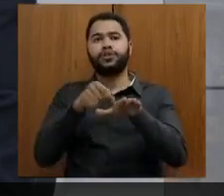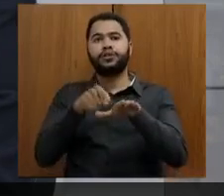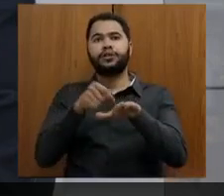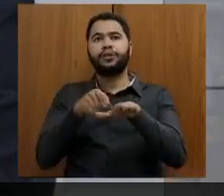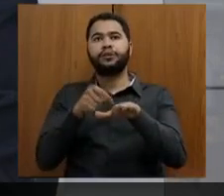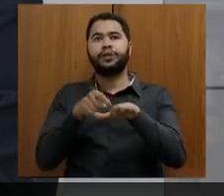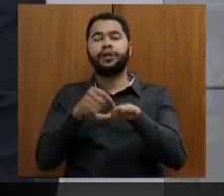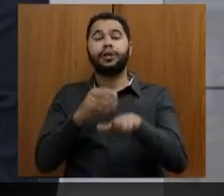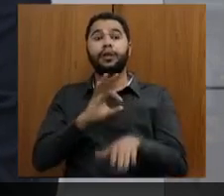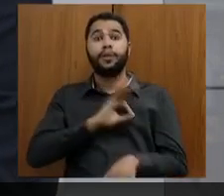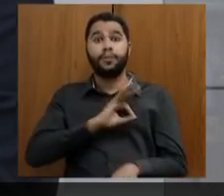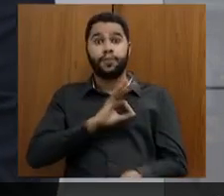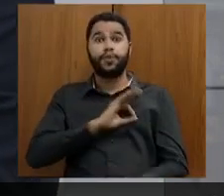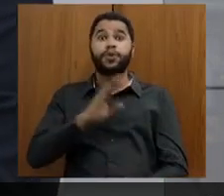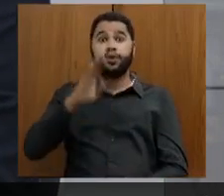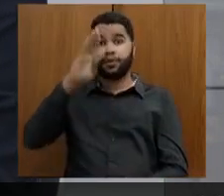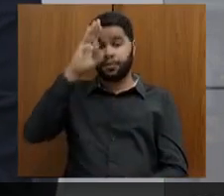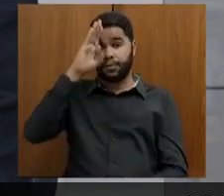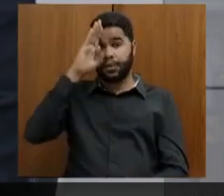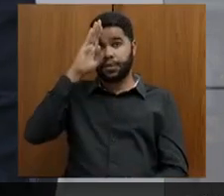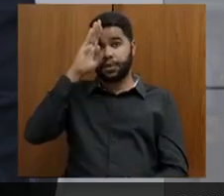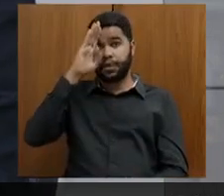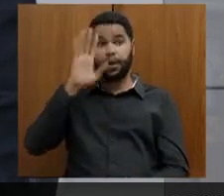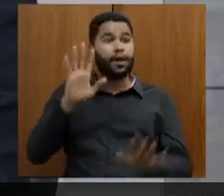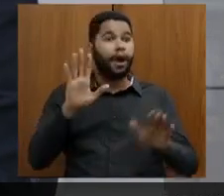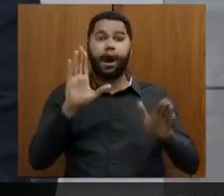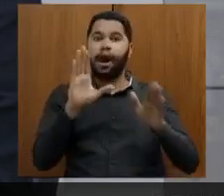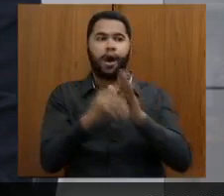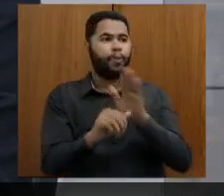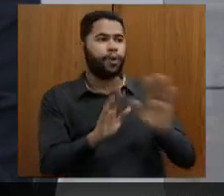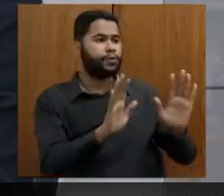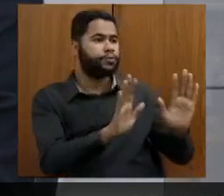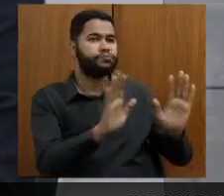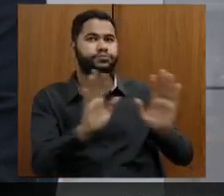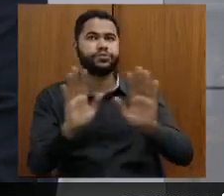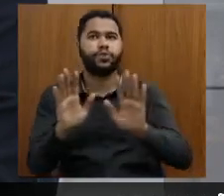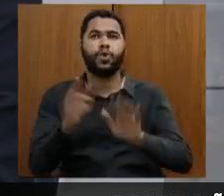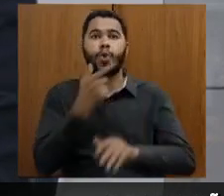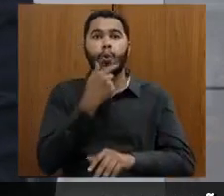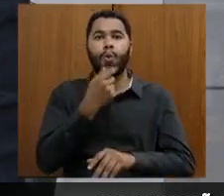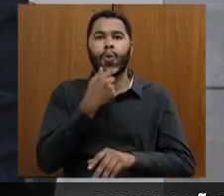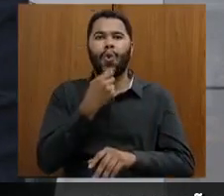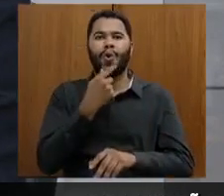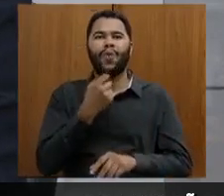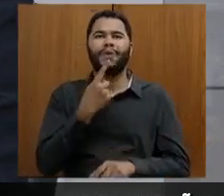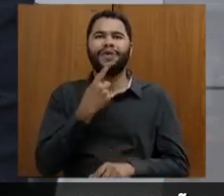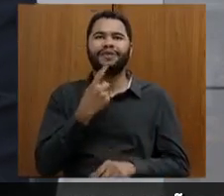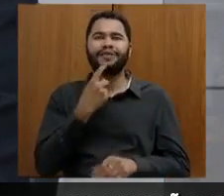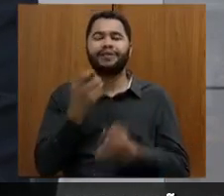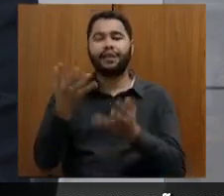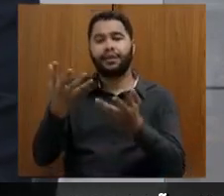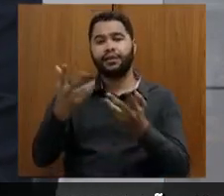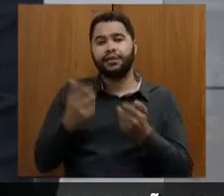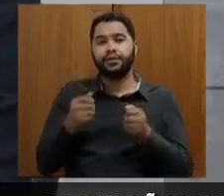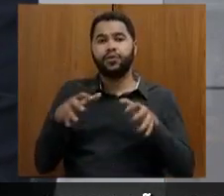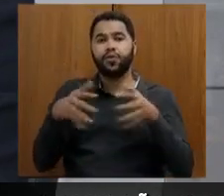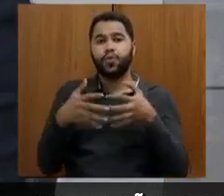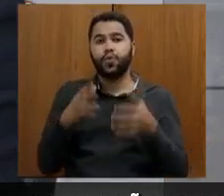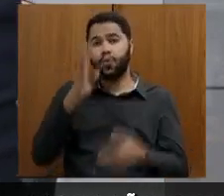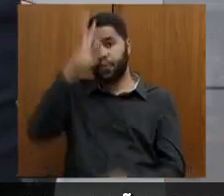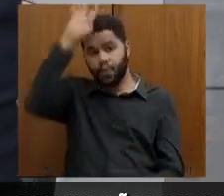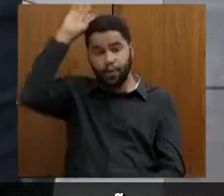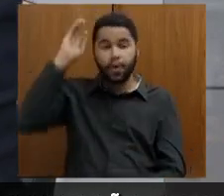tava lá Polícia Militar impedindo O Roubo das sandálias homens aguentar o Sendo atendido pelos bombeiros